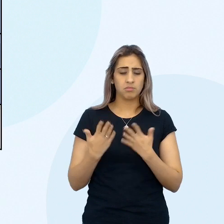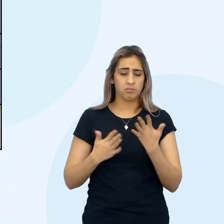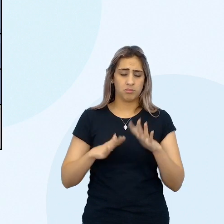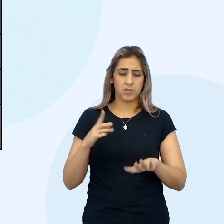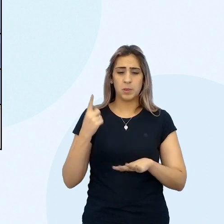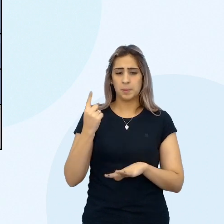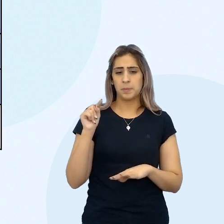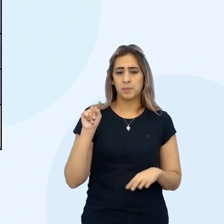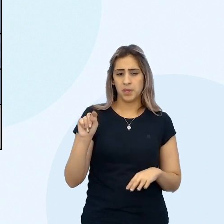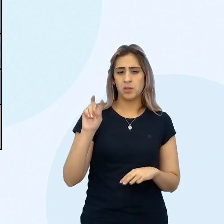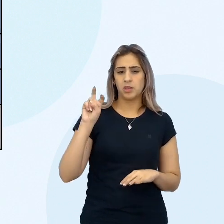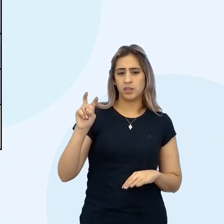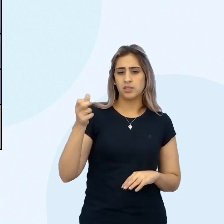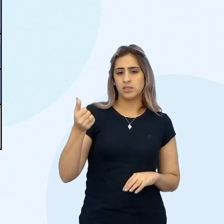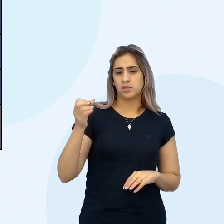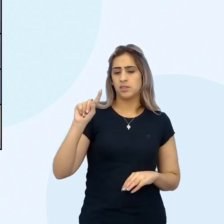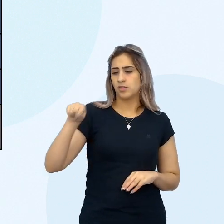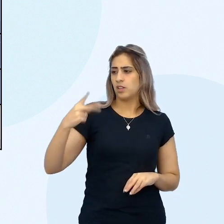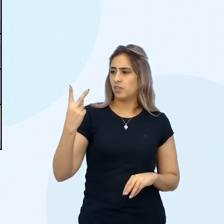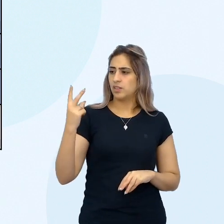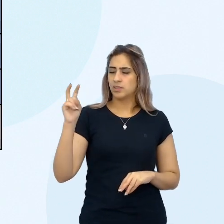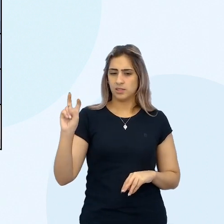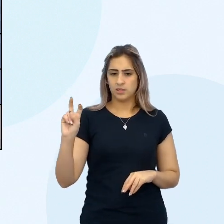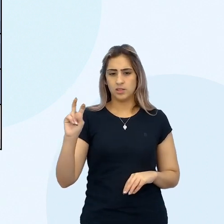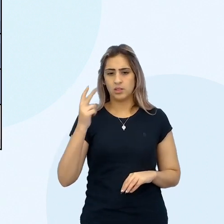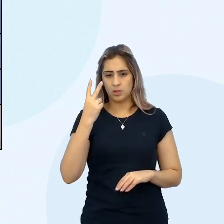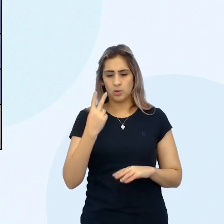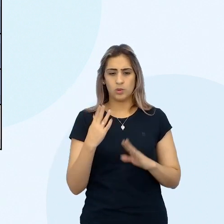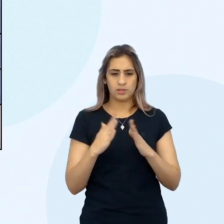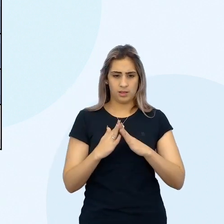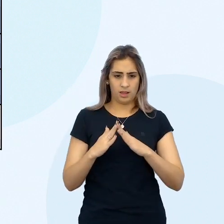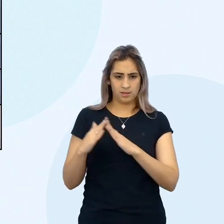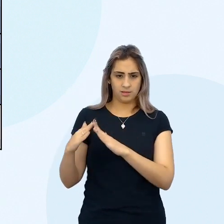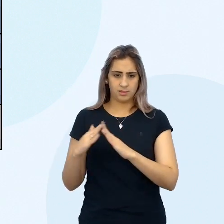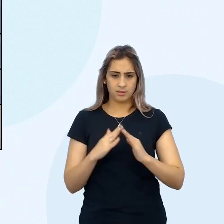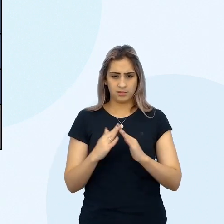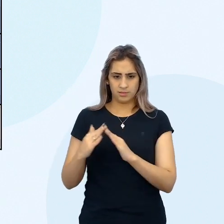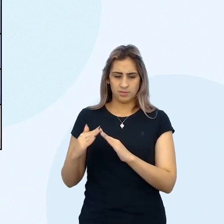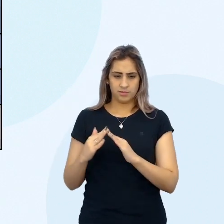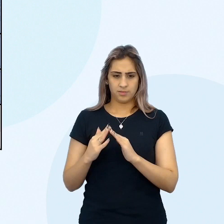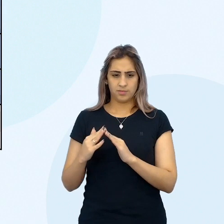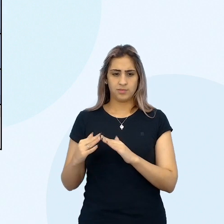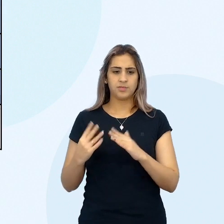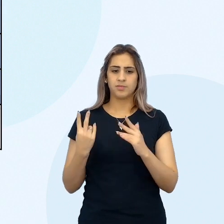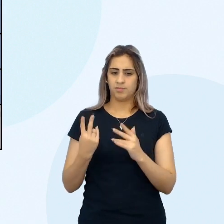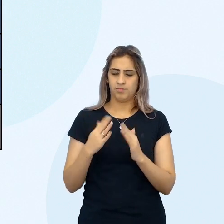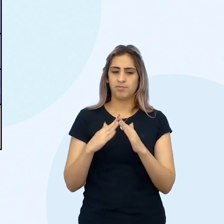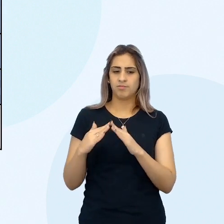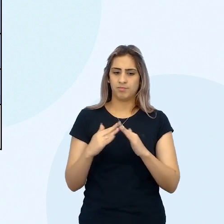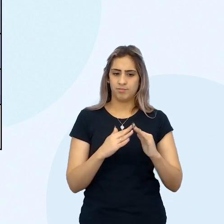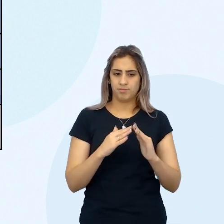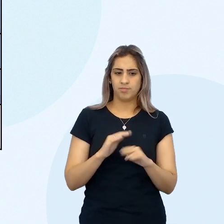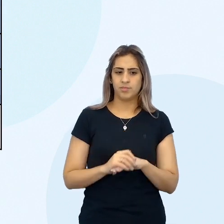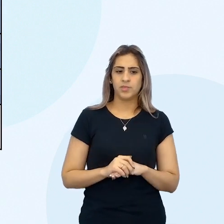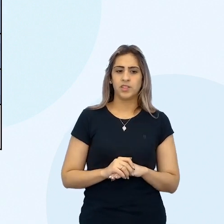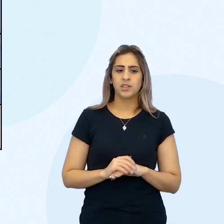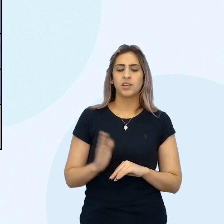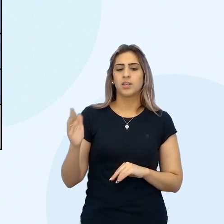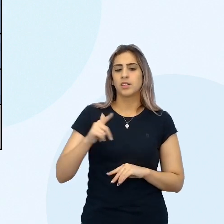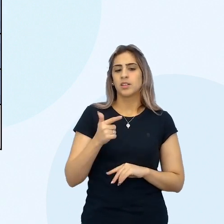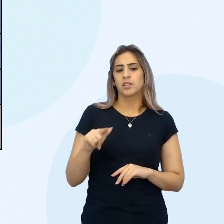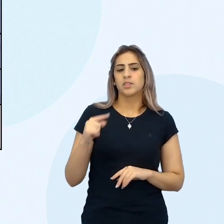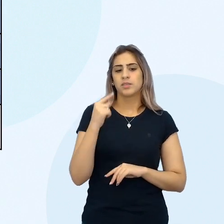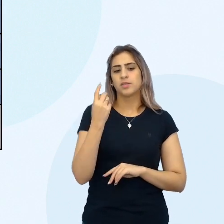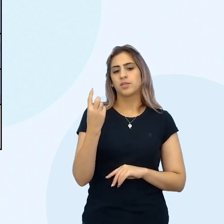aí 1.560,25, Roberto. Tá vendo que deu 2 casas? Isso. 5 vezes 5, 25, as 2 casas aí, né? Muito bem, vamos pro próximo,